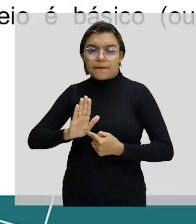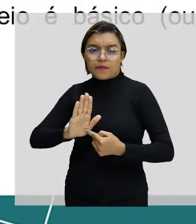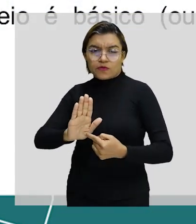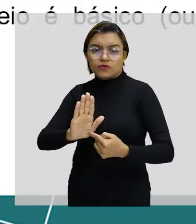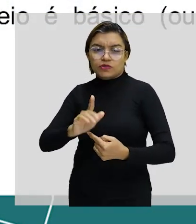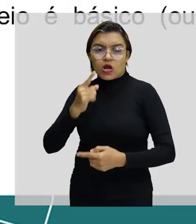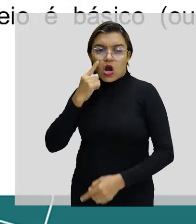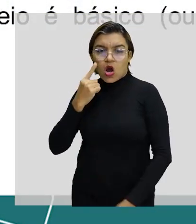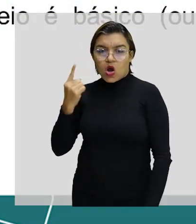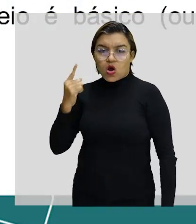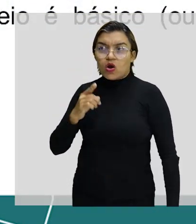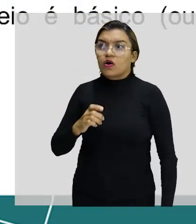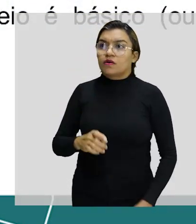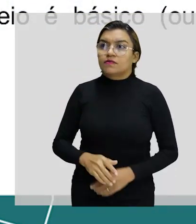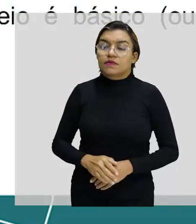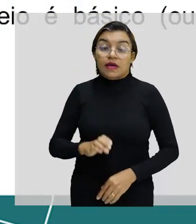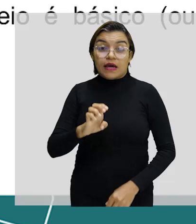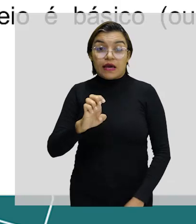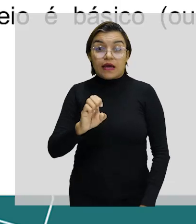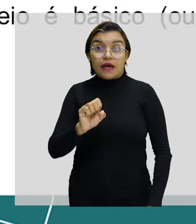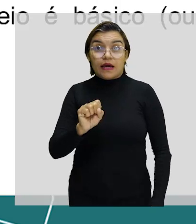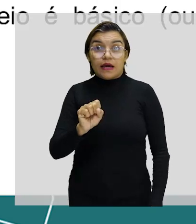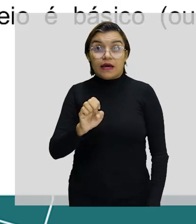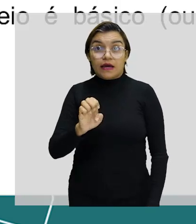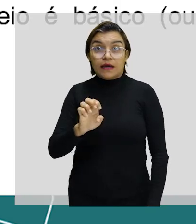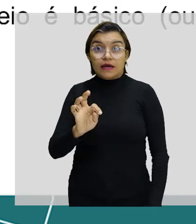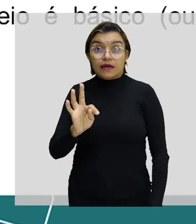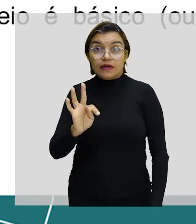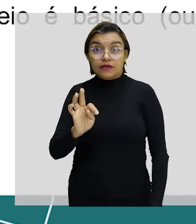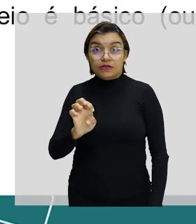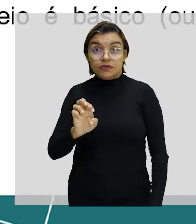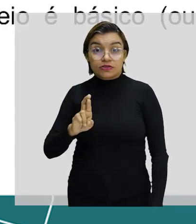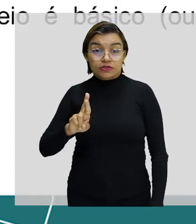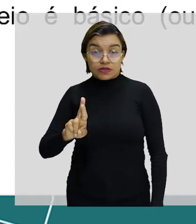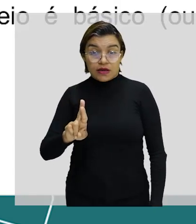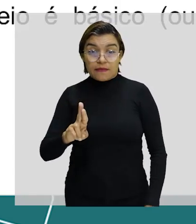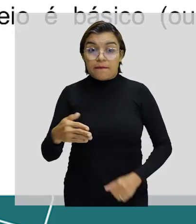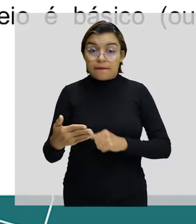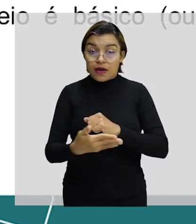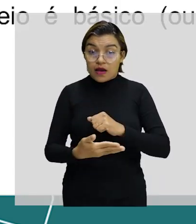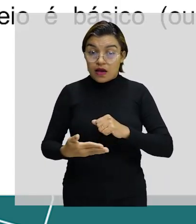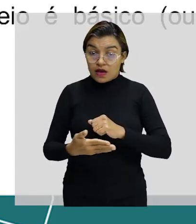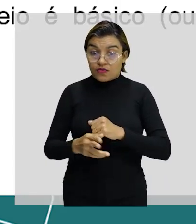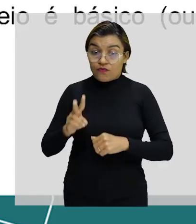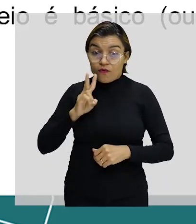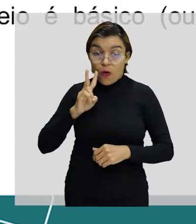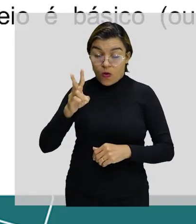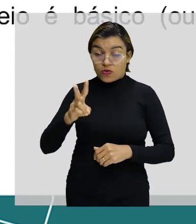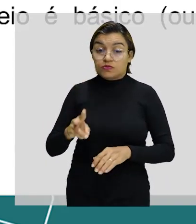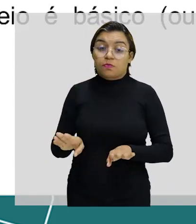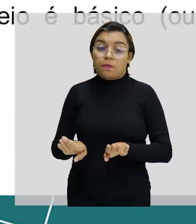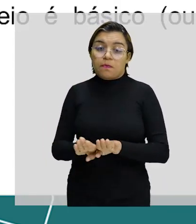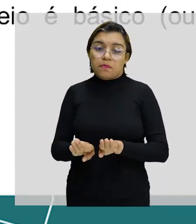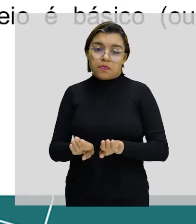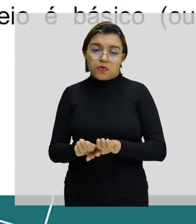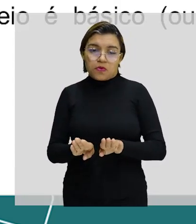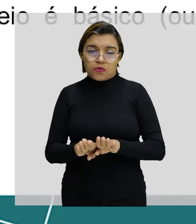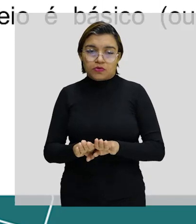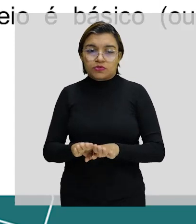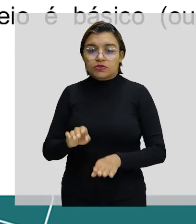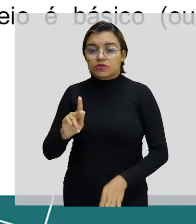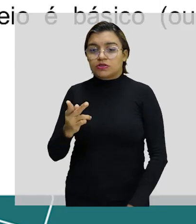Um éster, certo? Ele vai reagir com uma base forte, pode ser o hidróxido de sódio ou então o hidróxido